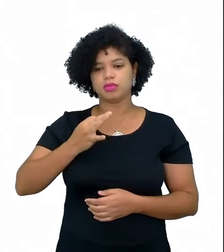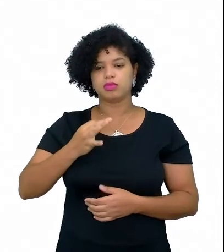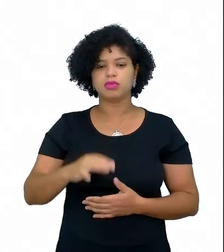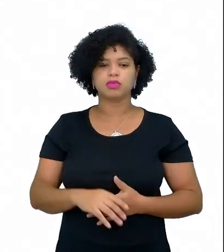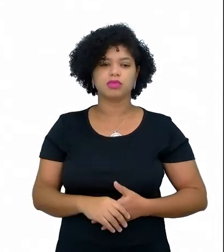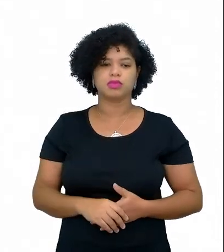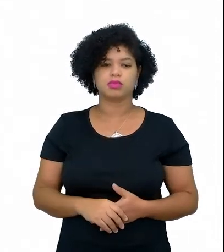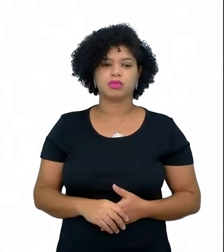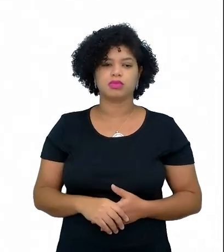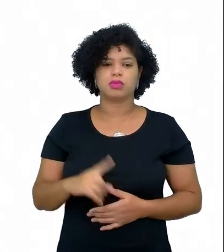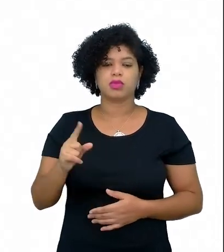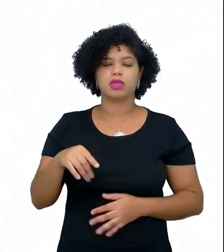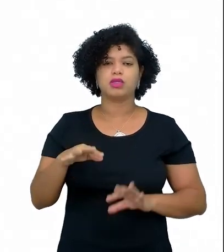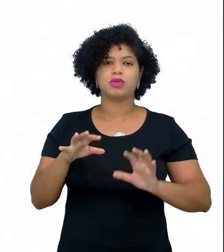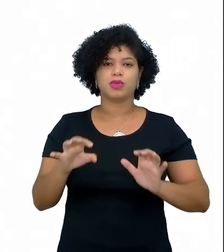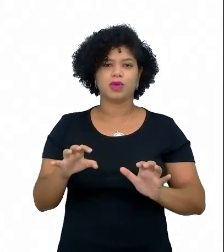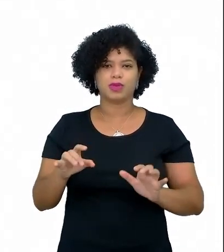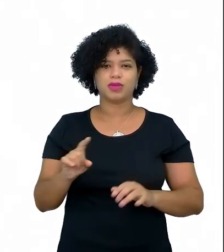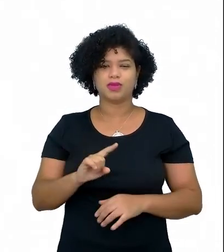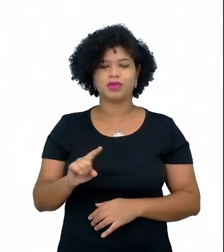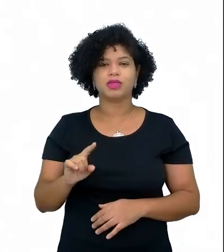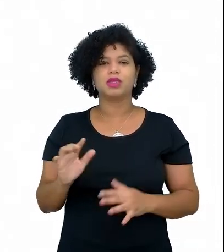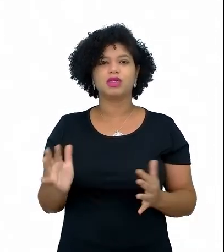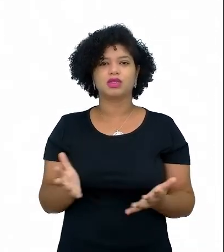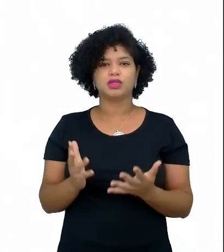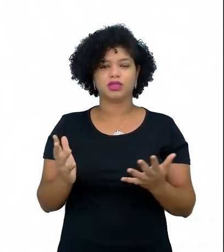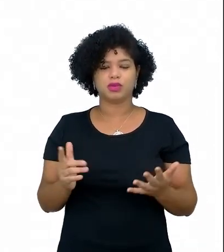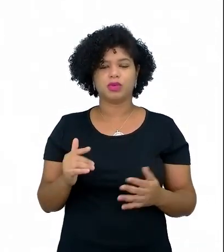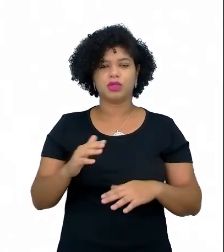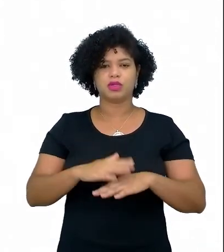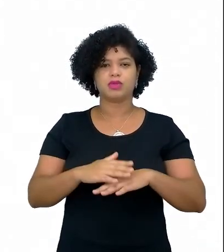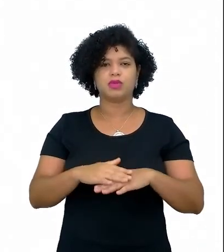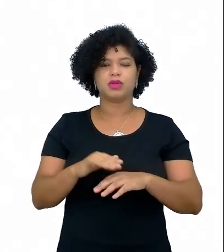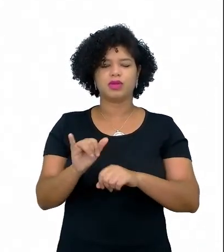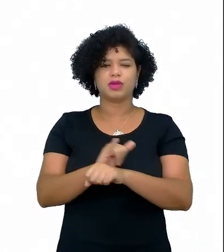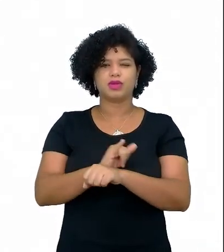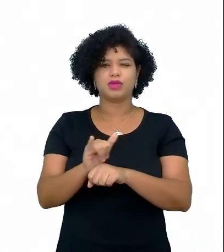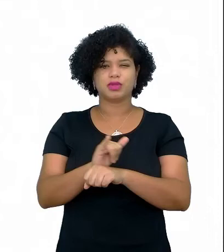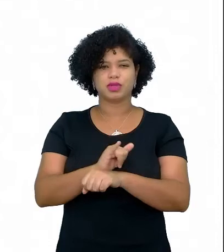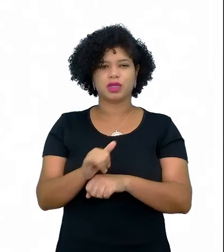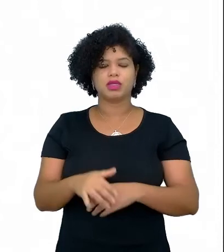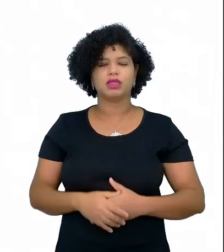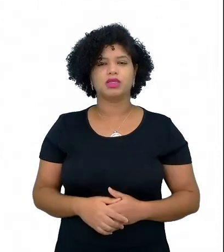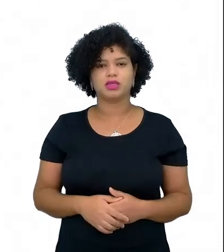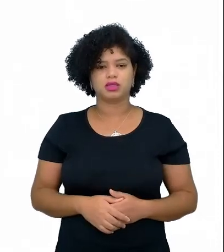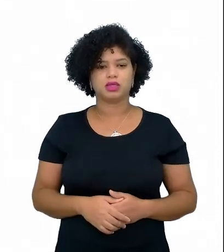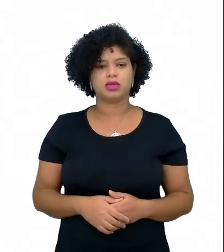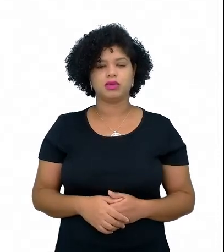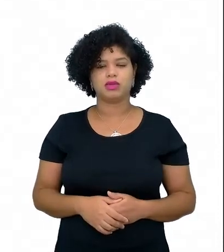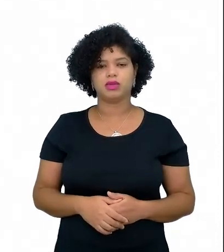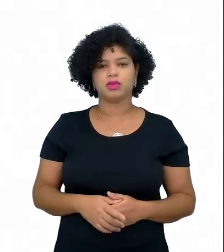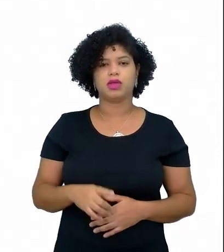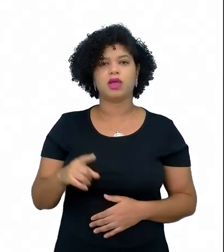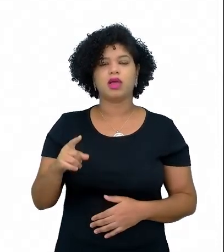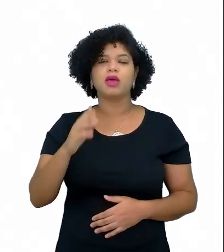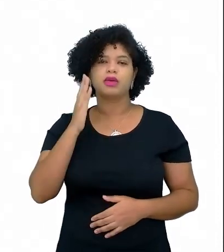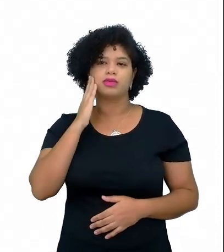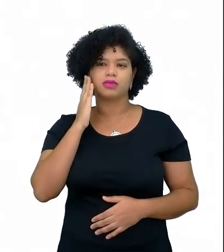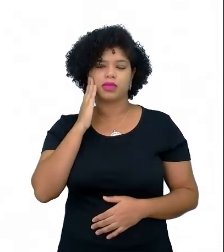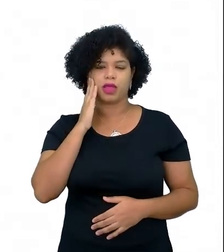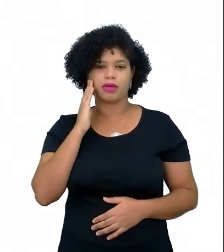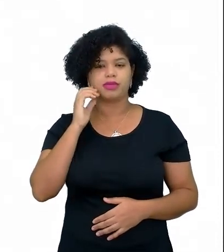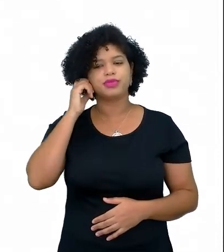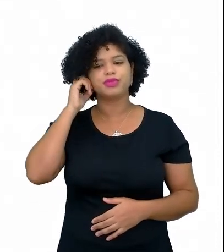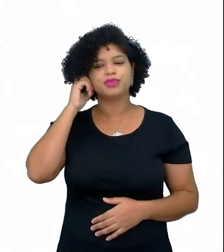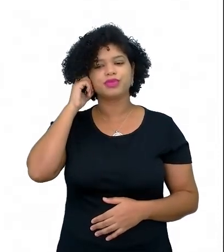Neste momento, os estudantes estão sendo estimulados a desenvolver suas estratégias próprias de resolução. Será que quando eu passo um exercício na lousa,